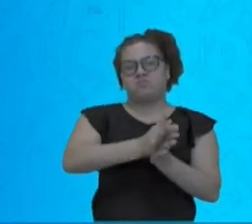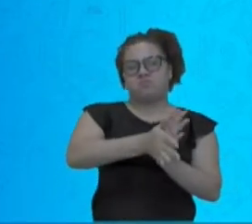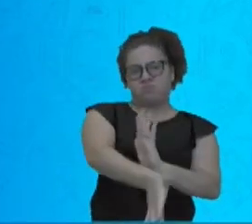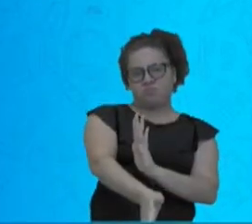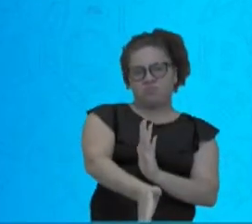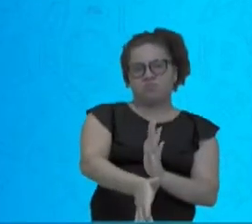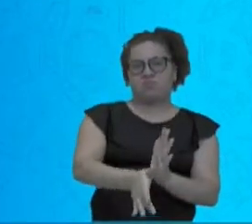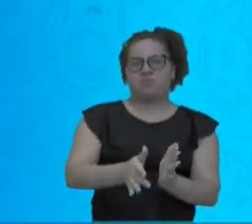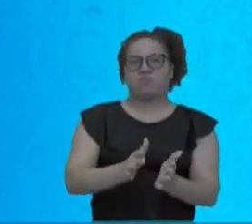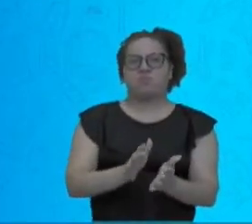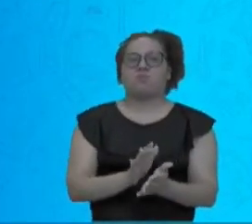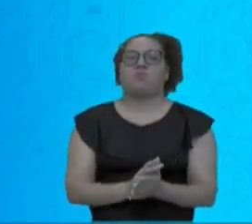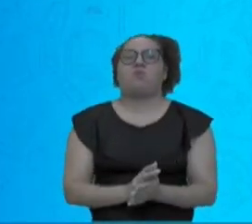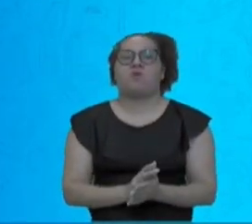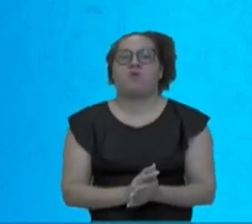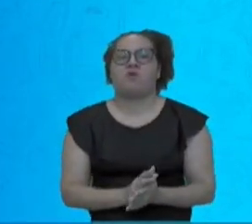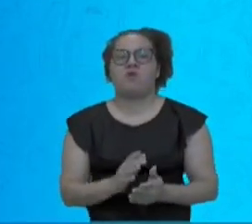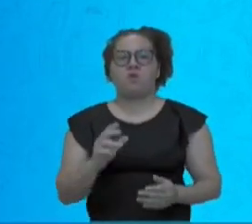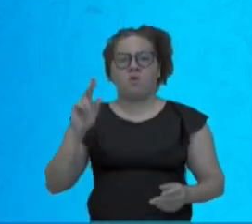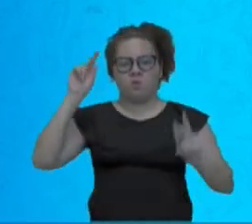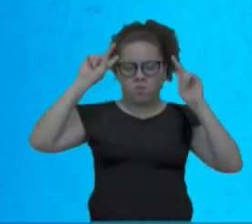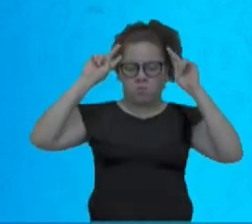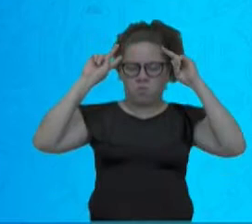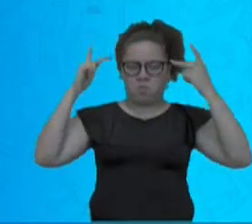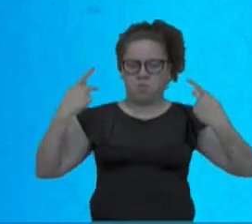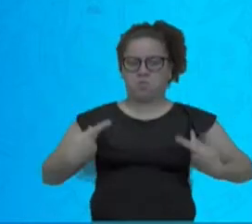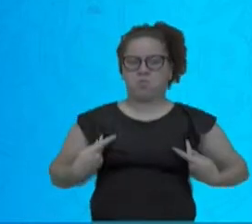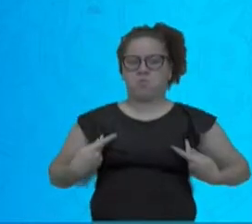lugar à ocupação humana.